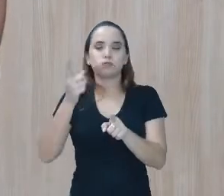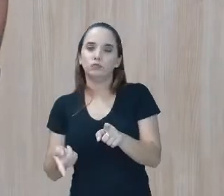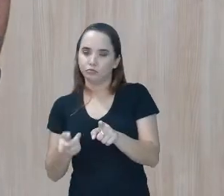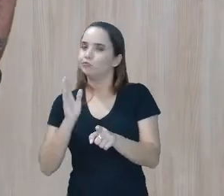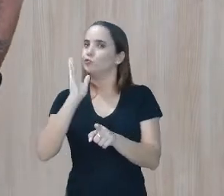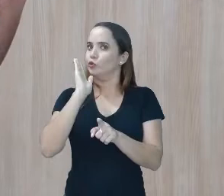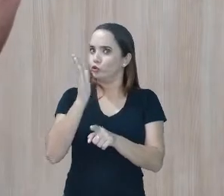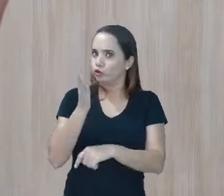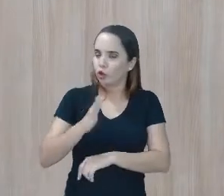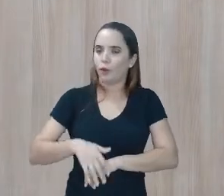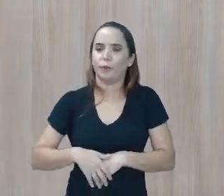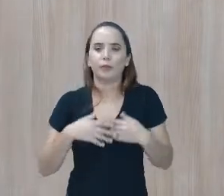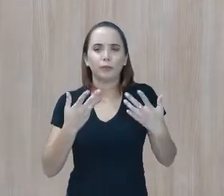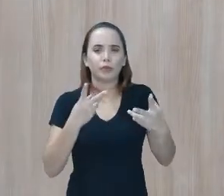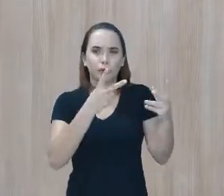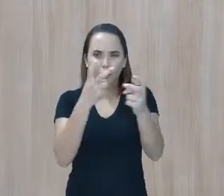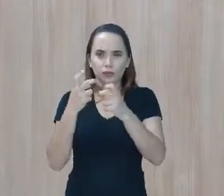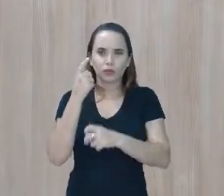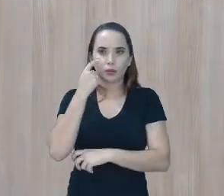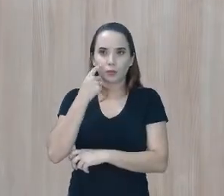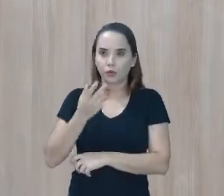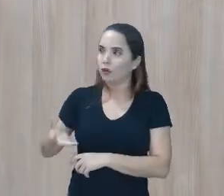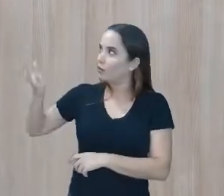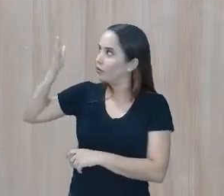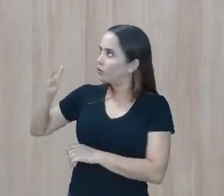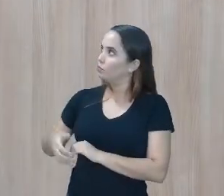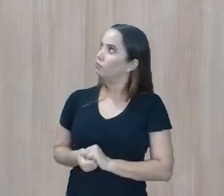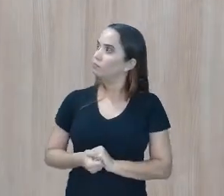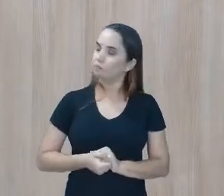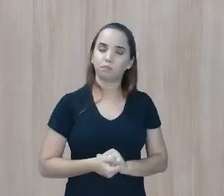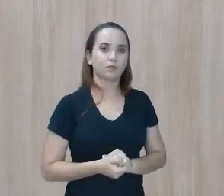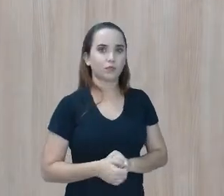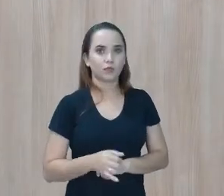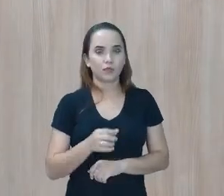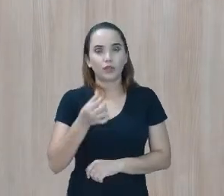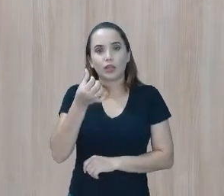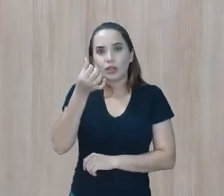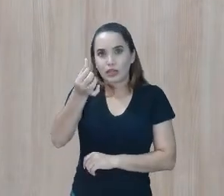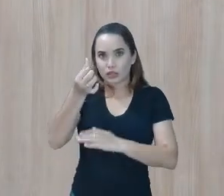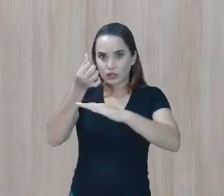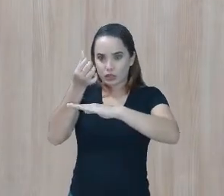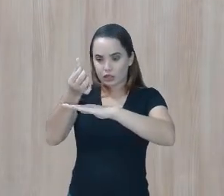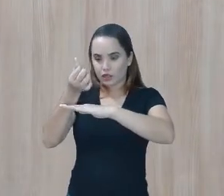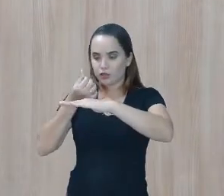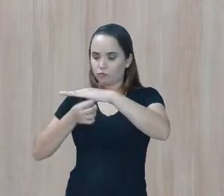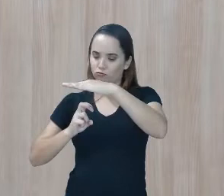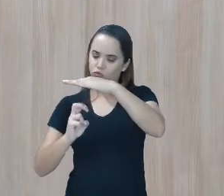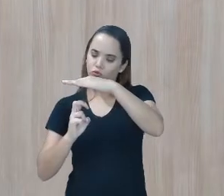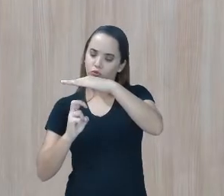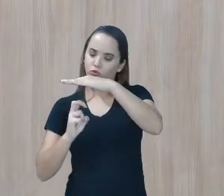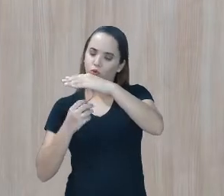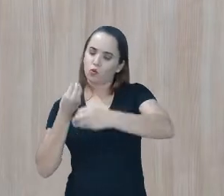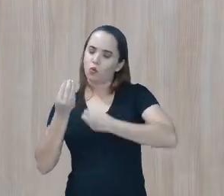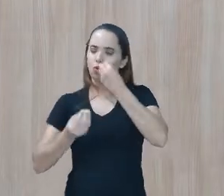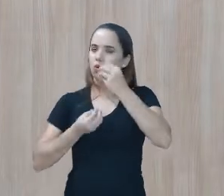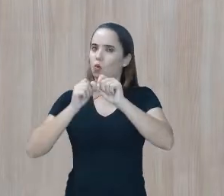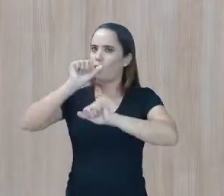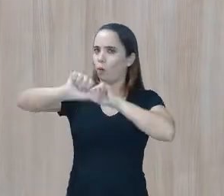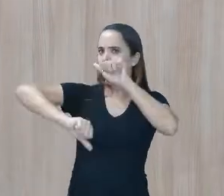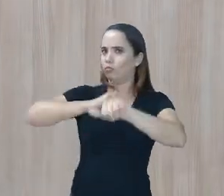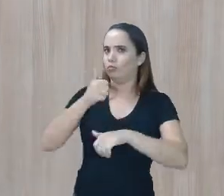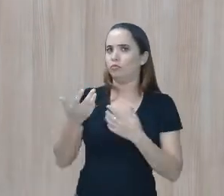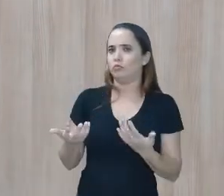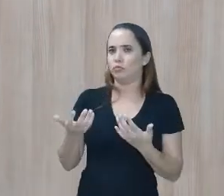fração decimal. Então, percebe aqui, ó, por exemplo, 6 sobre 5. Como é que eu transformo 6